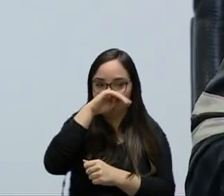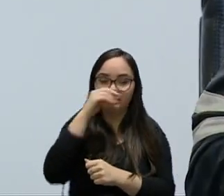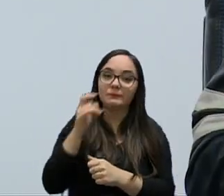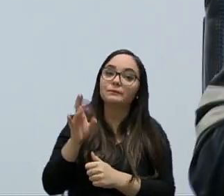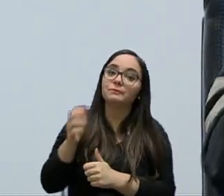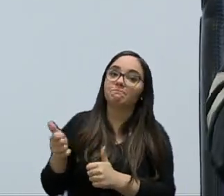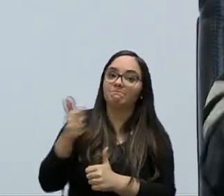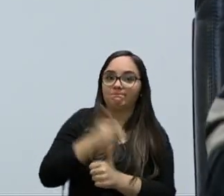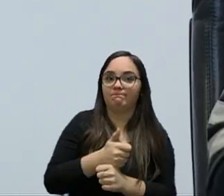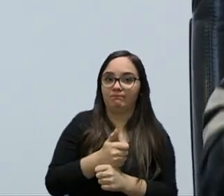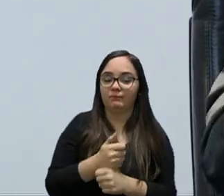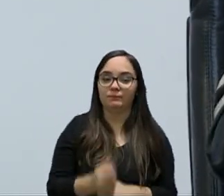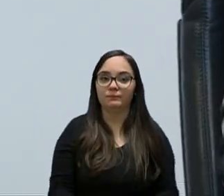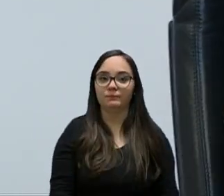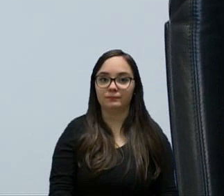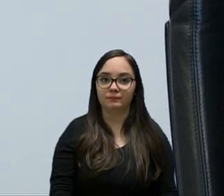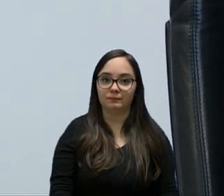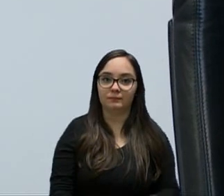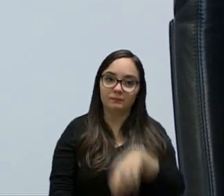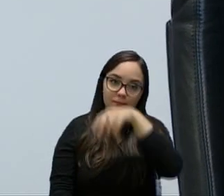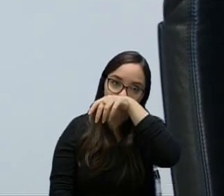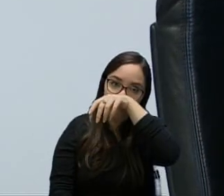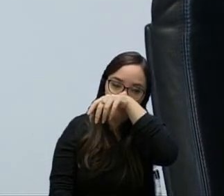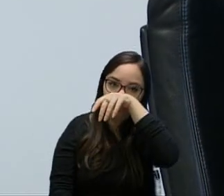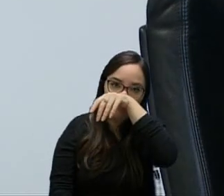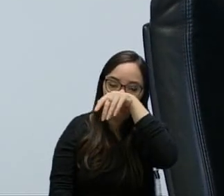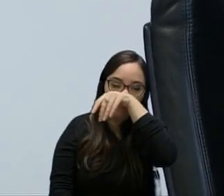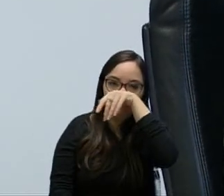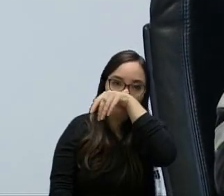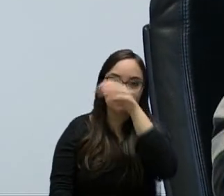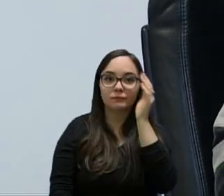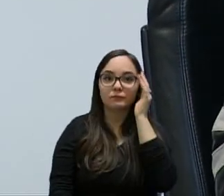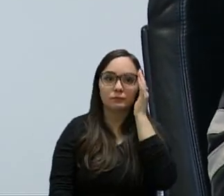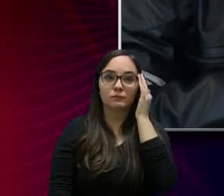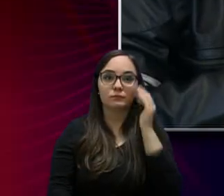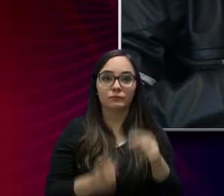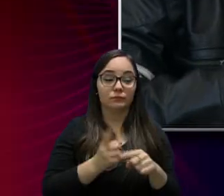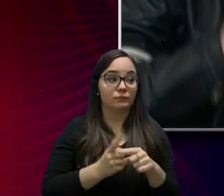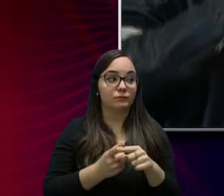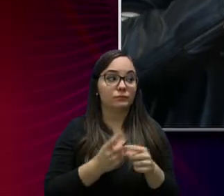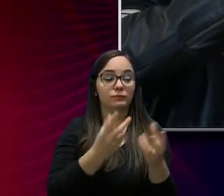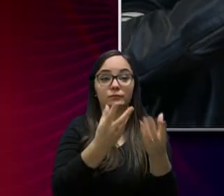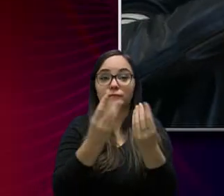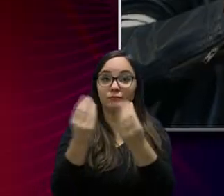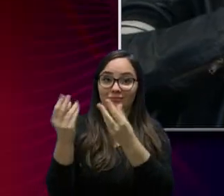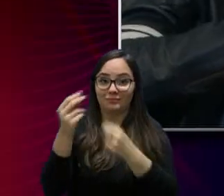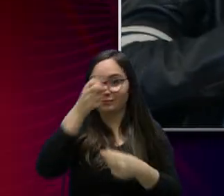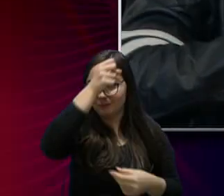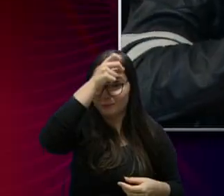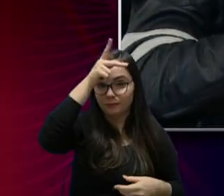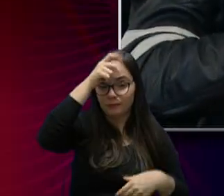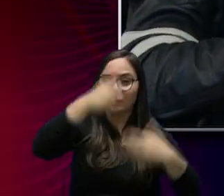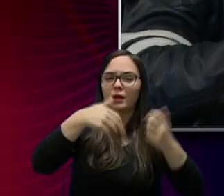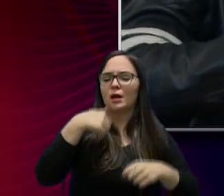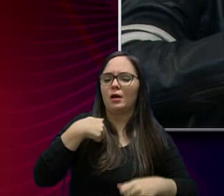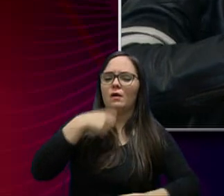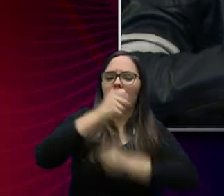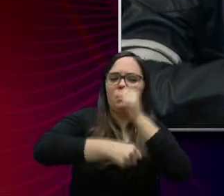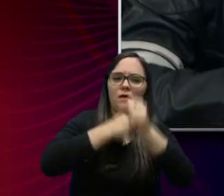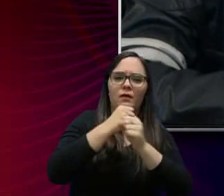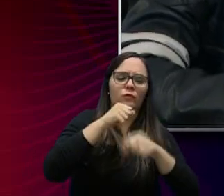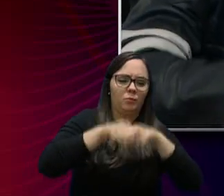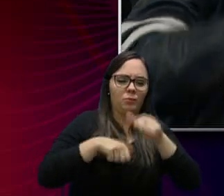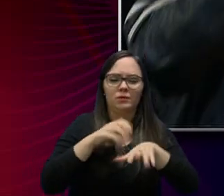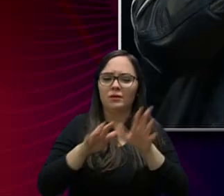falar sobre isso legal boa né porque tem alguns que já estão falando tudo que vão fazer o ano que vem eu não vamos fazer porque ainda pega o